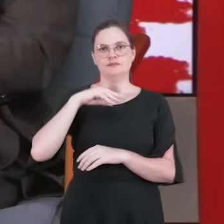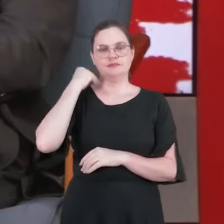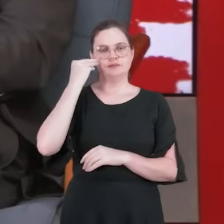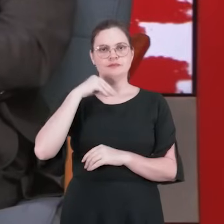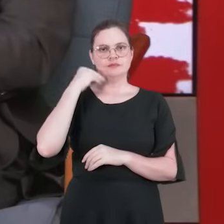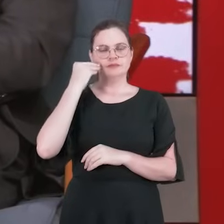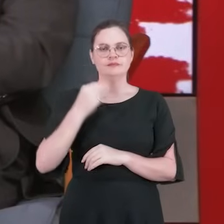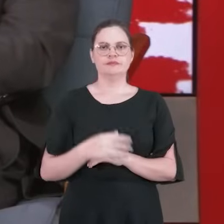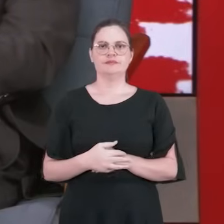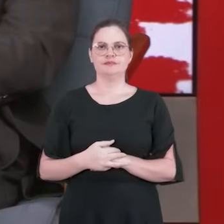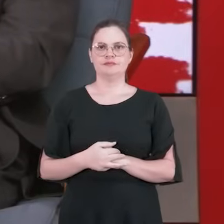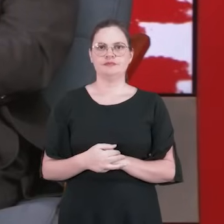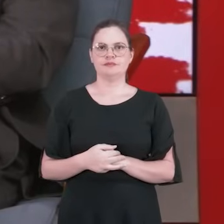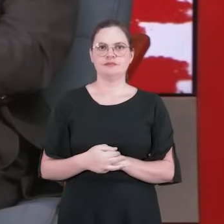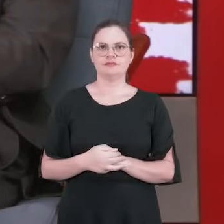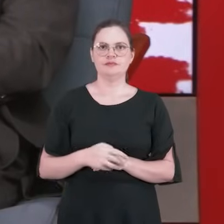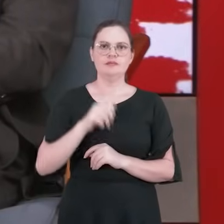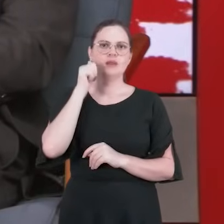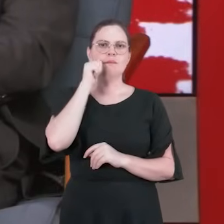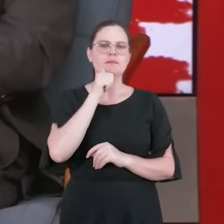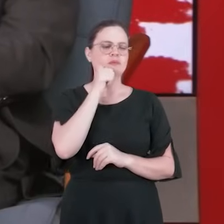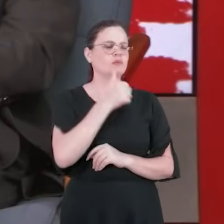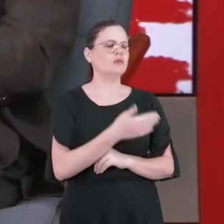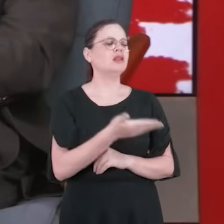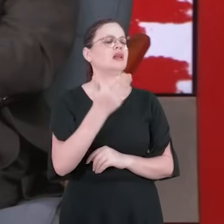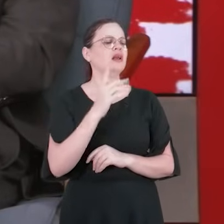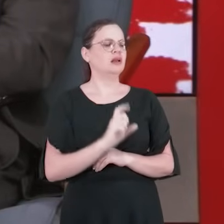né? Mulher que tem,